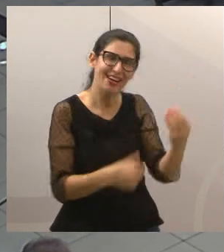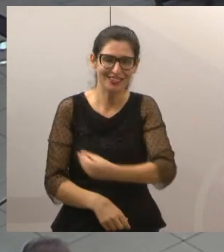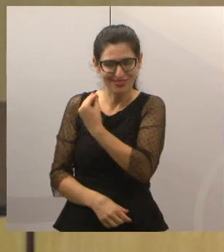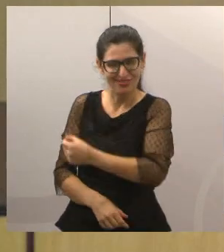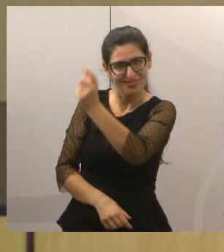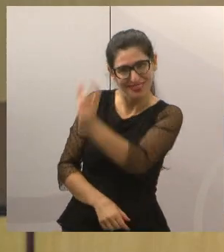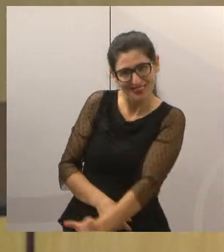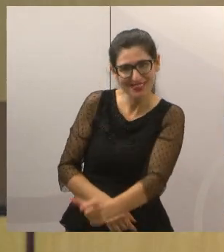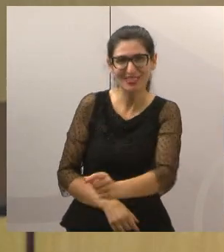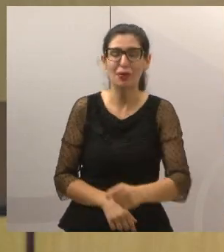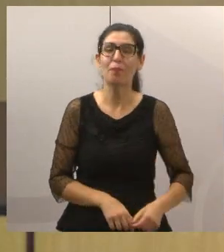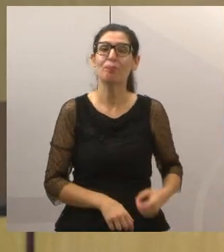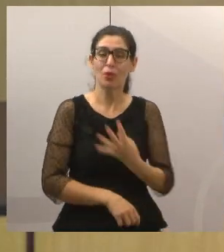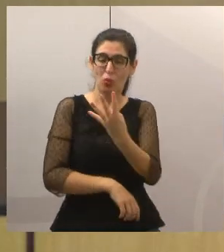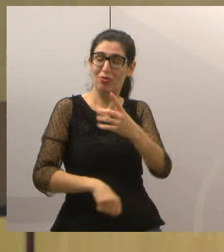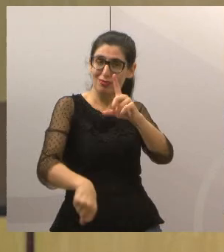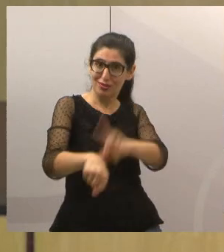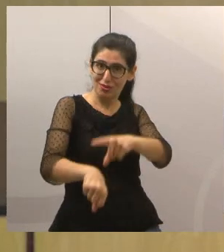E às